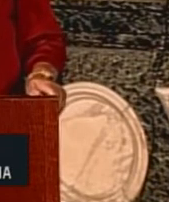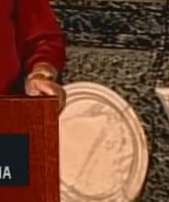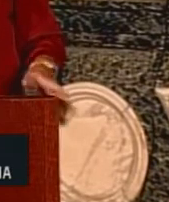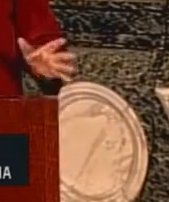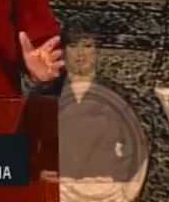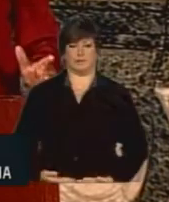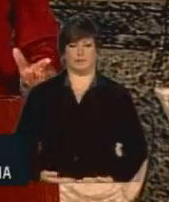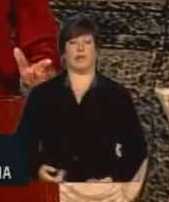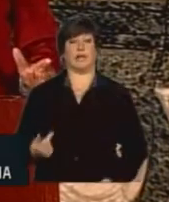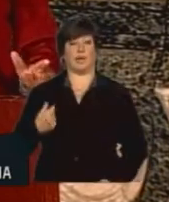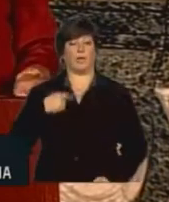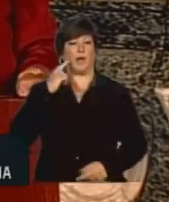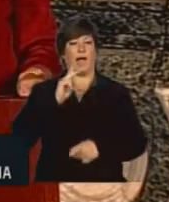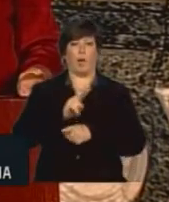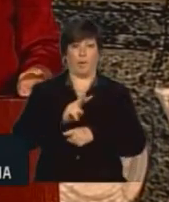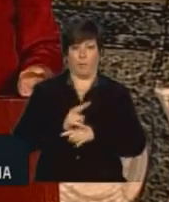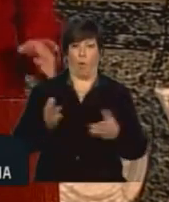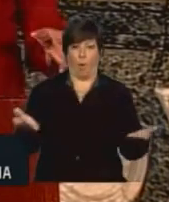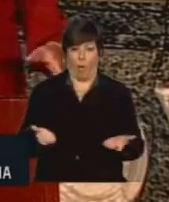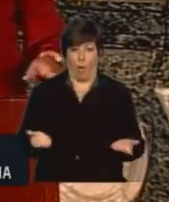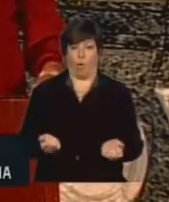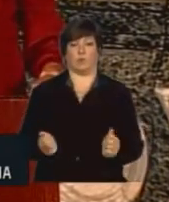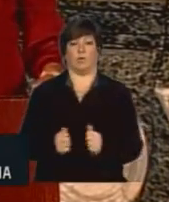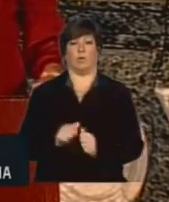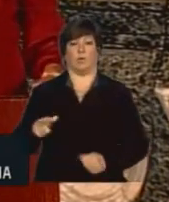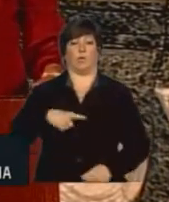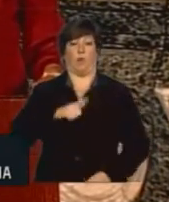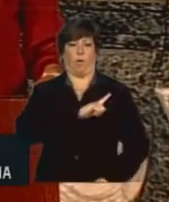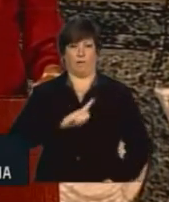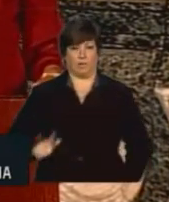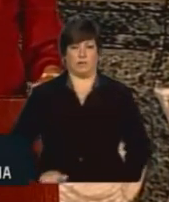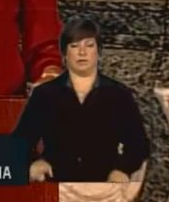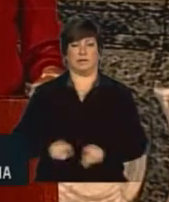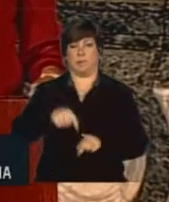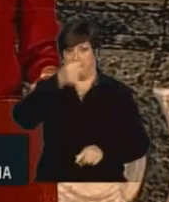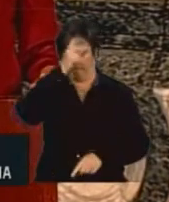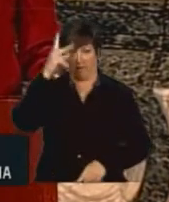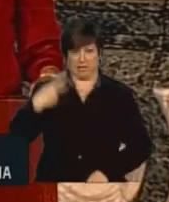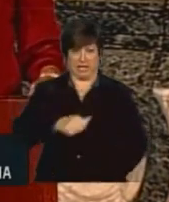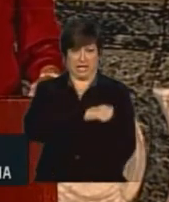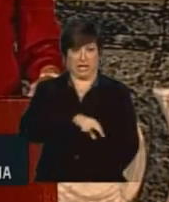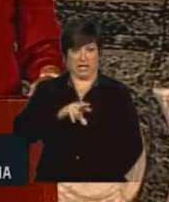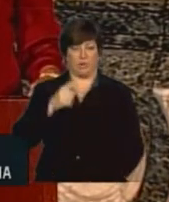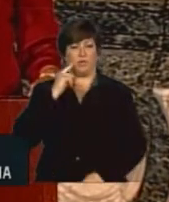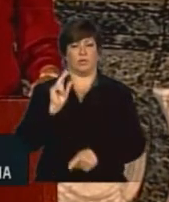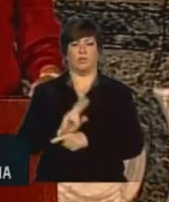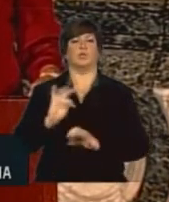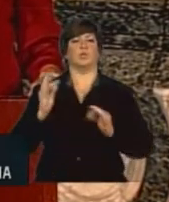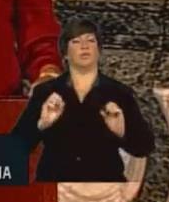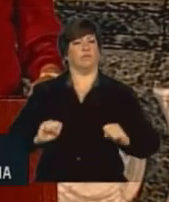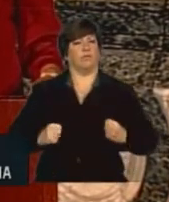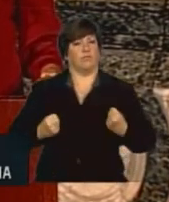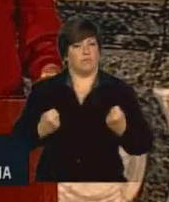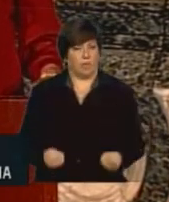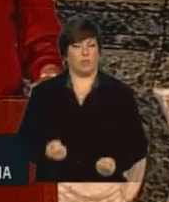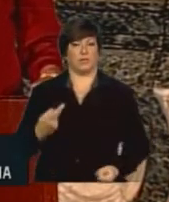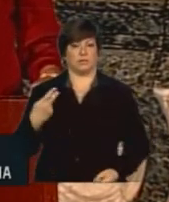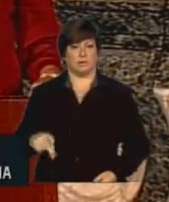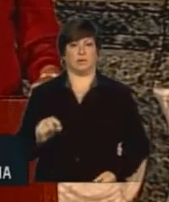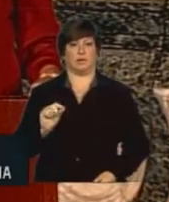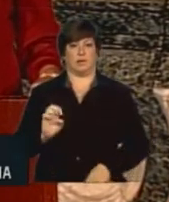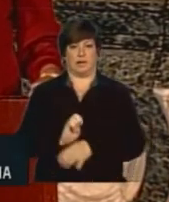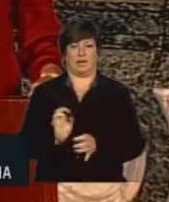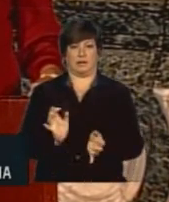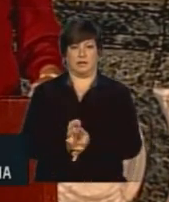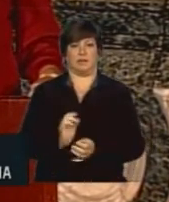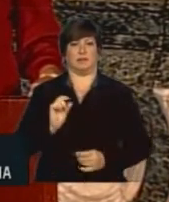Cabral, todo o esforço que o governo, tanto do município como do estado, estão fazendo, e